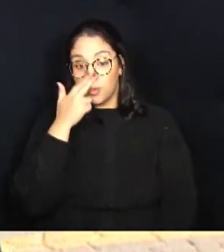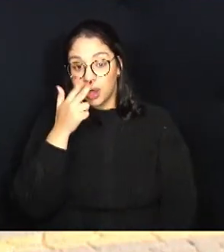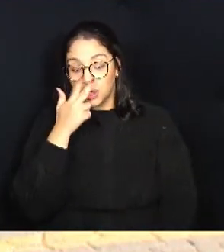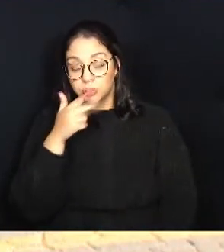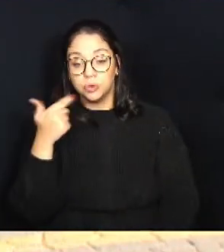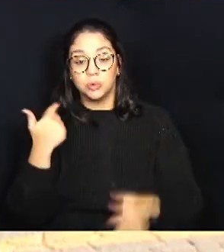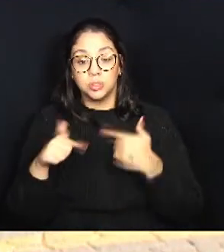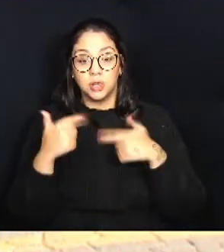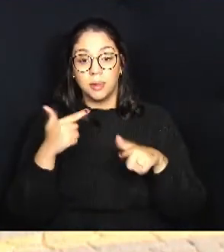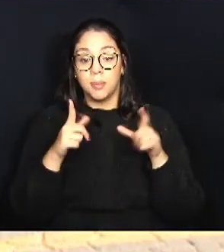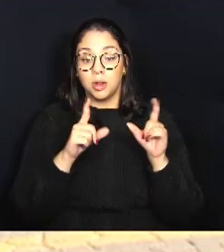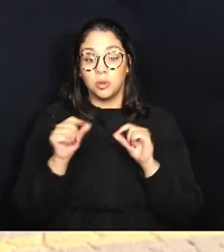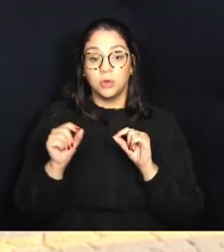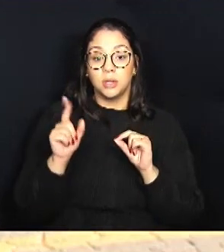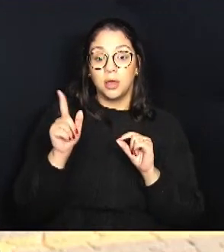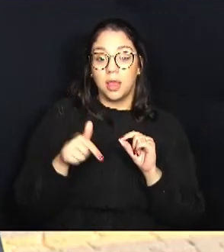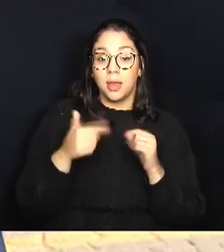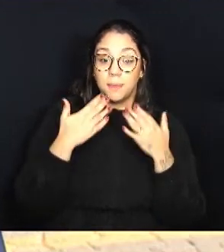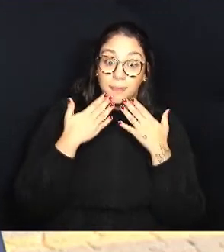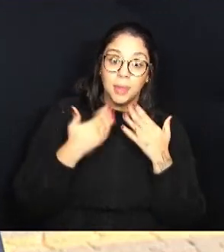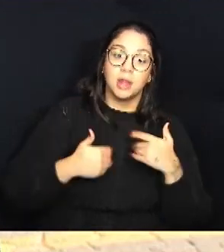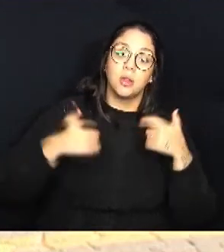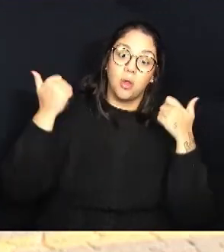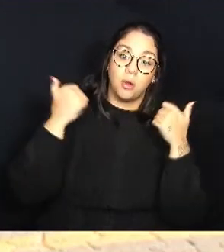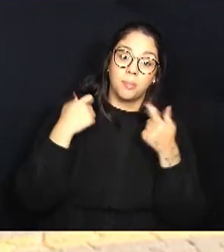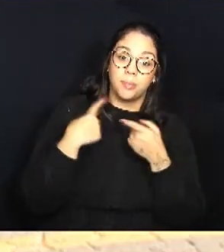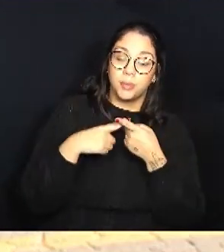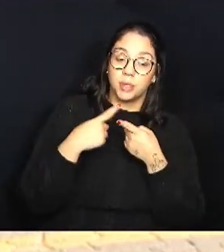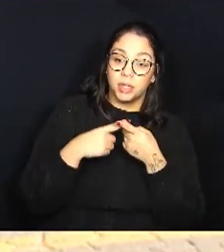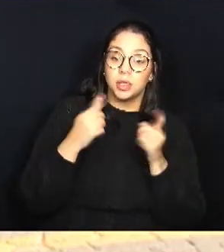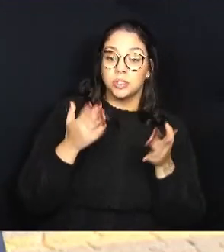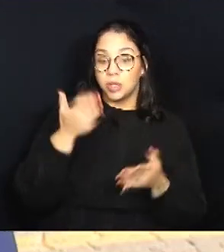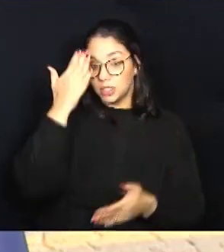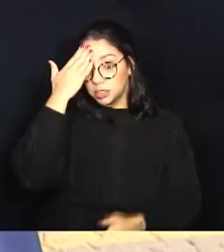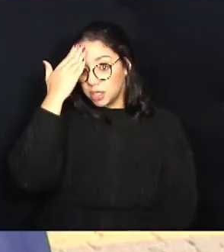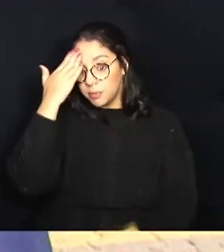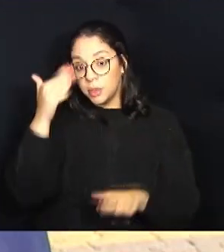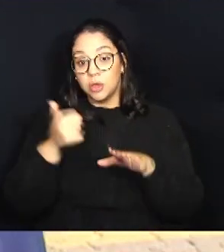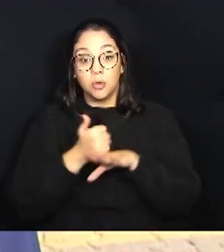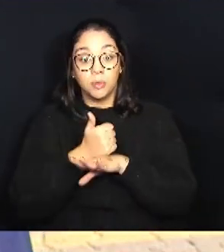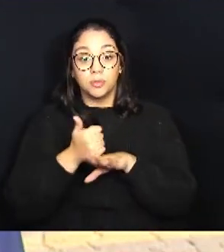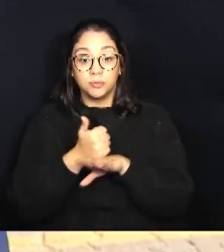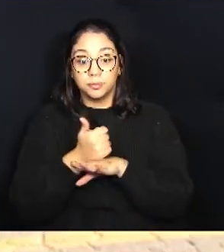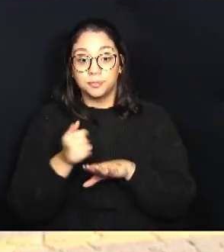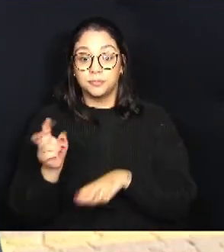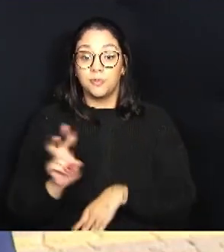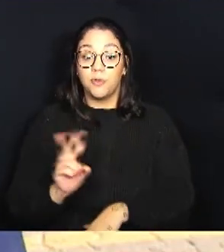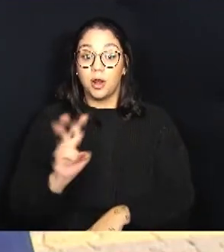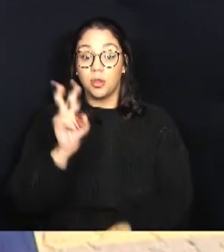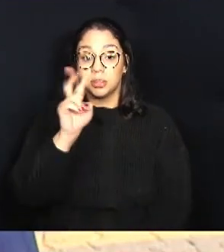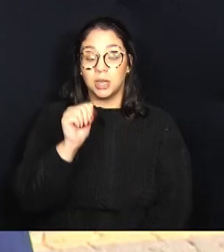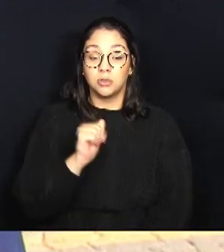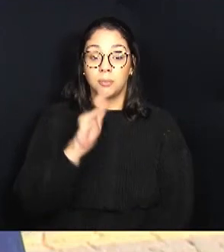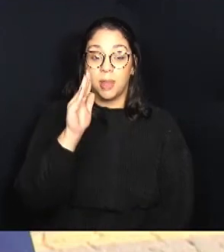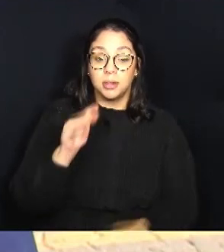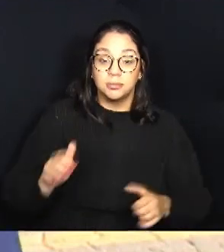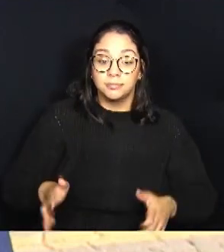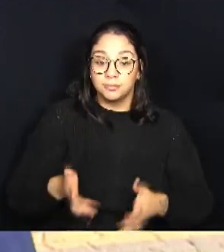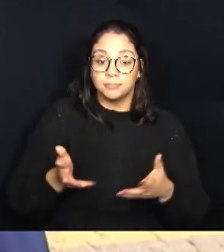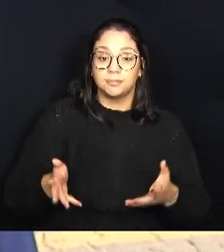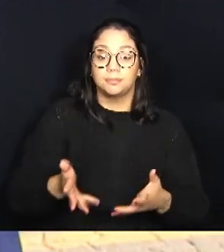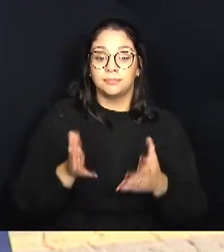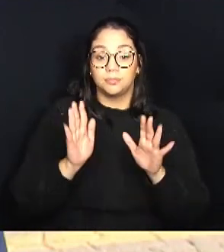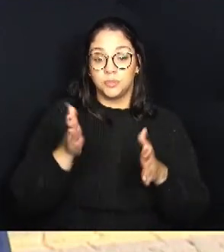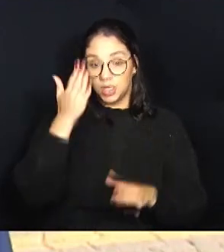trabalho acaba sendo melhor ainda, porque a gente sabe que um profissional mais valorizado, mais incentivado, a gente sabe que